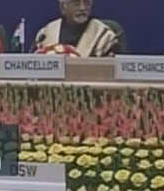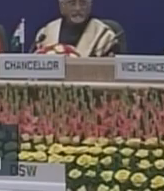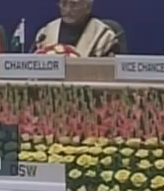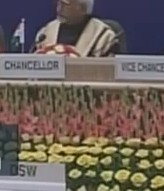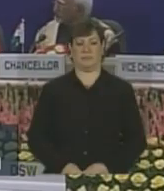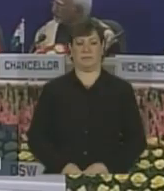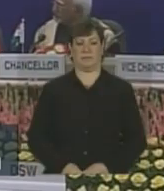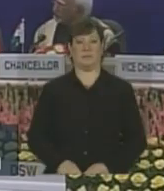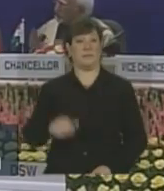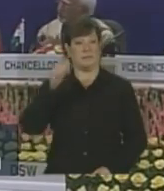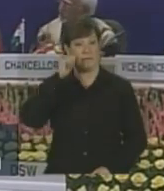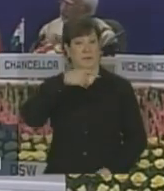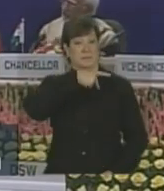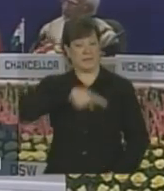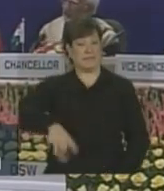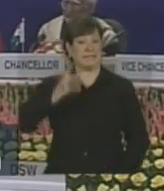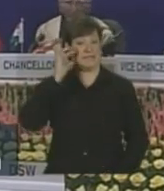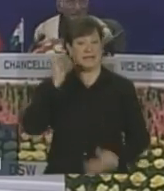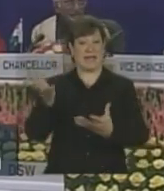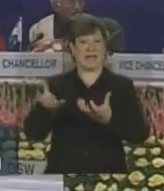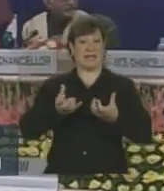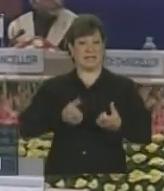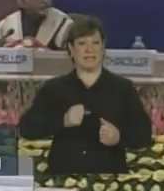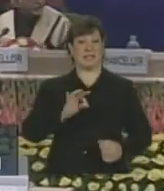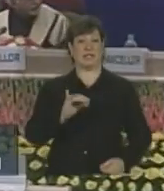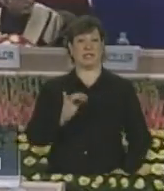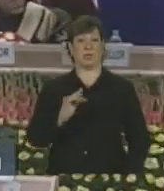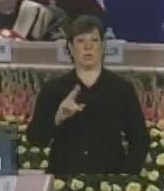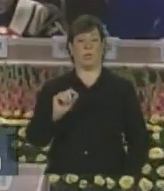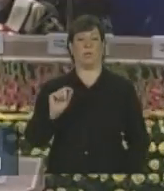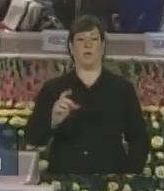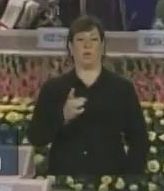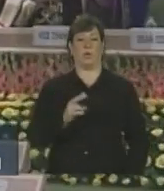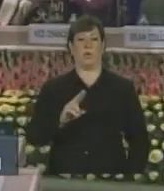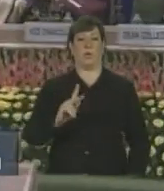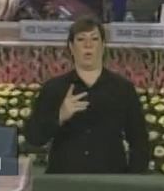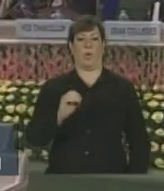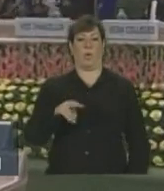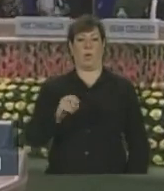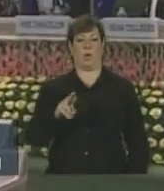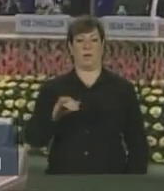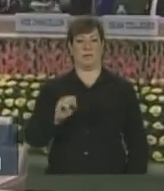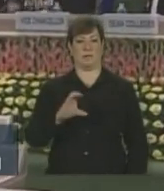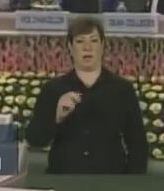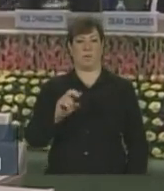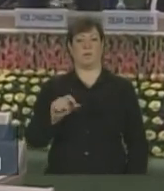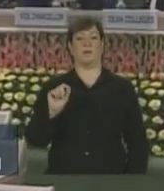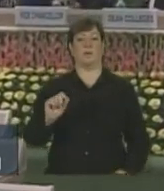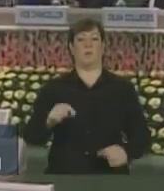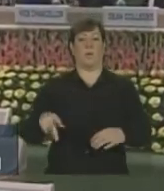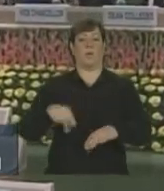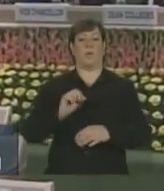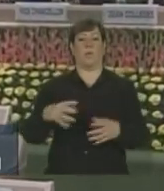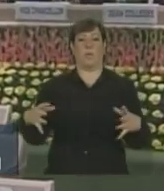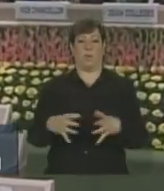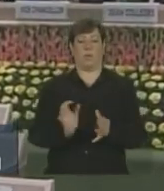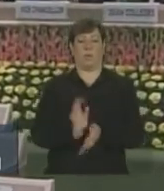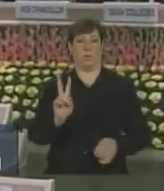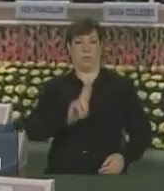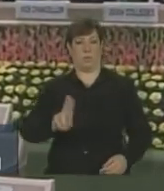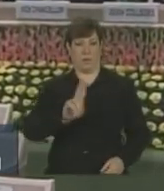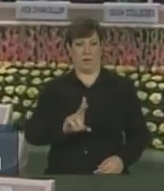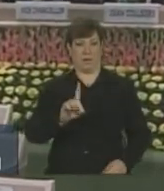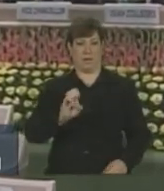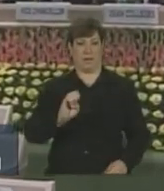A presidenta Dilma Rousseff recebeu o título de doutor honoris causa pela Universidade de Delhi. A presidenta